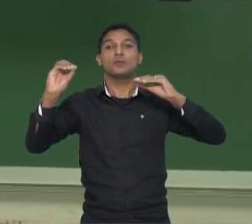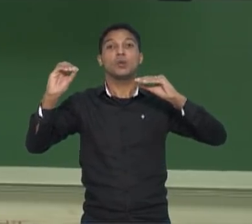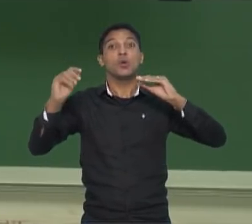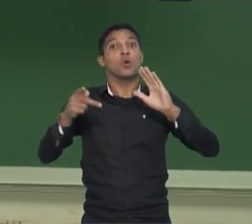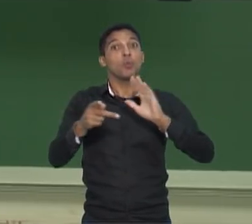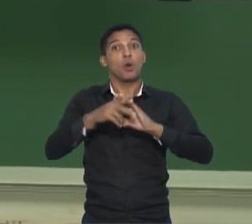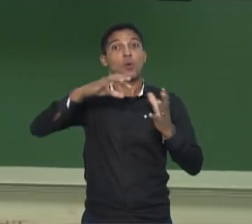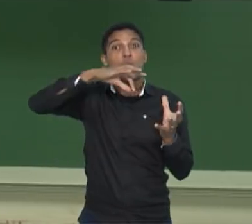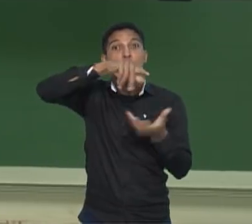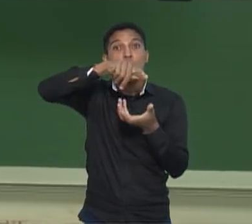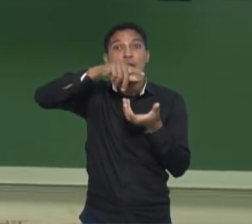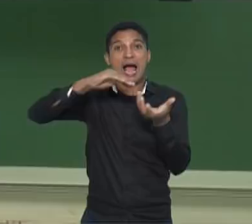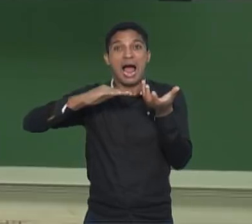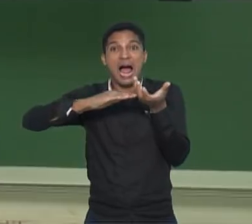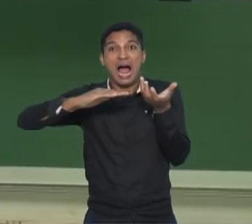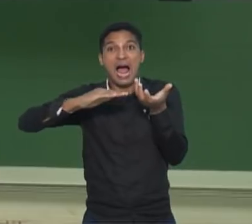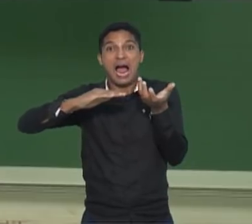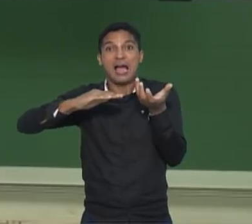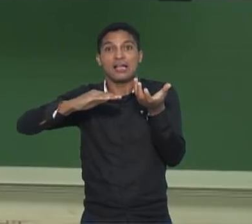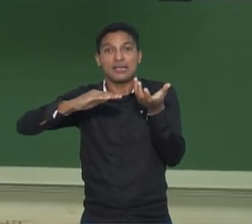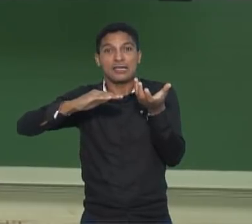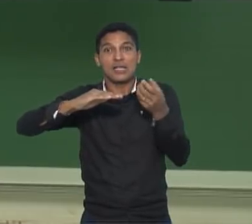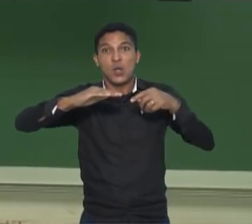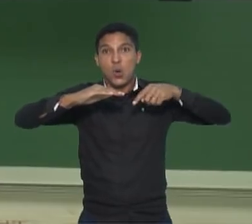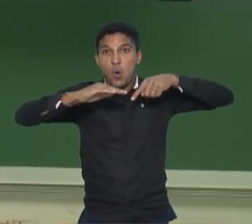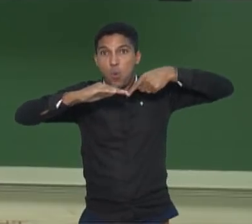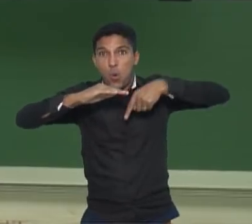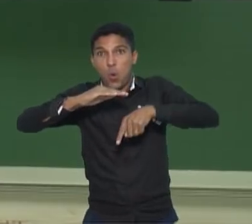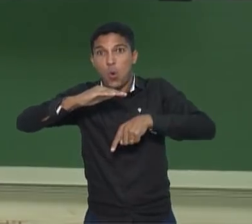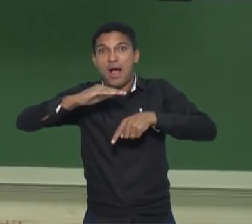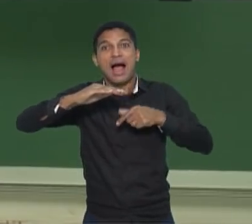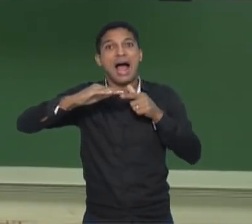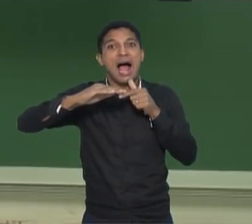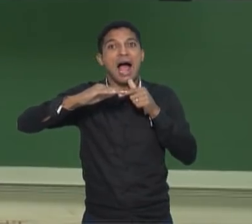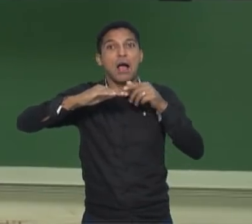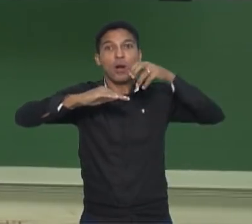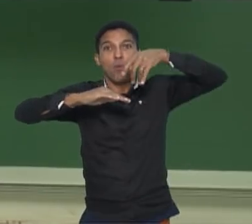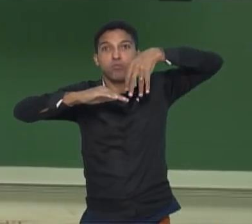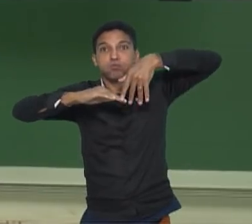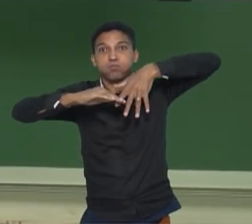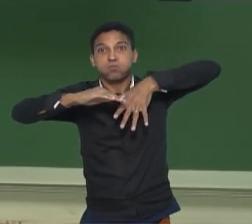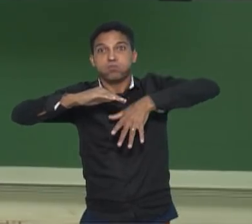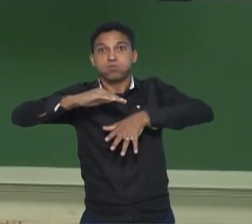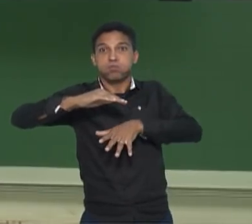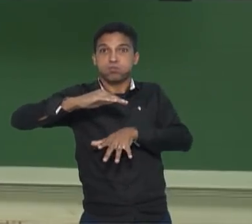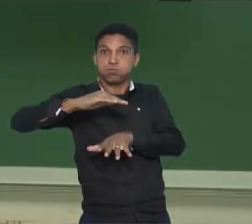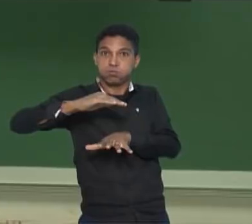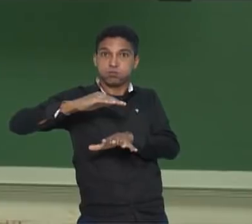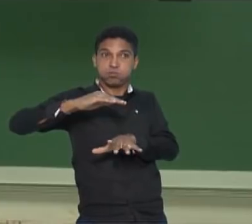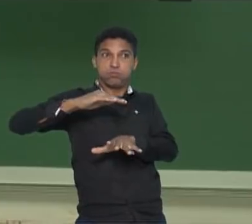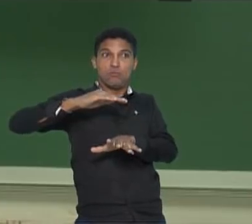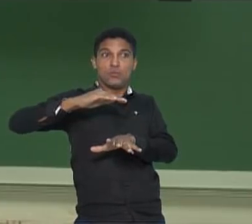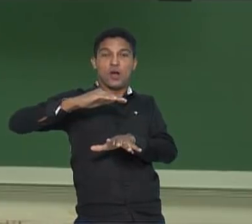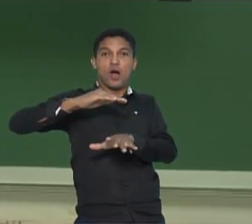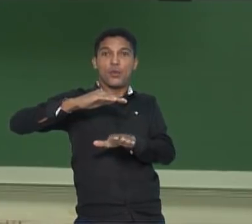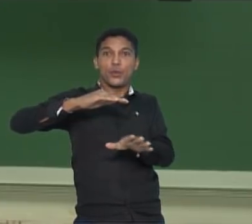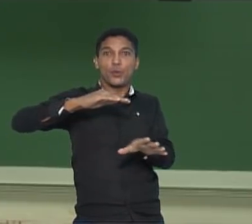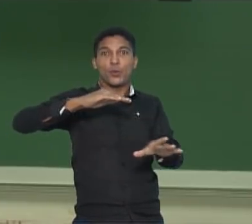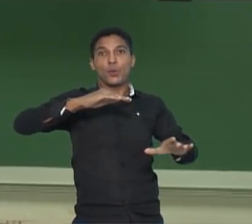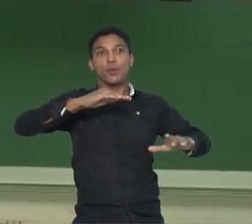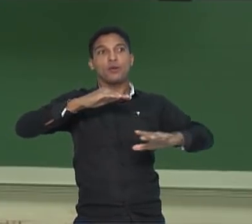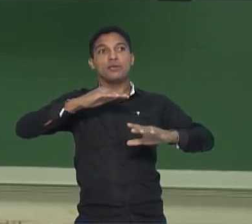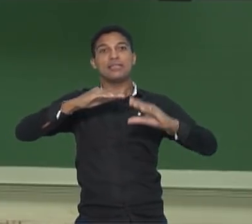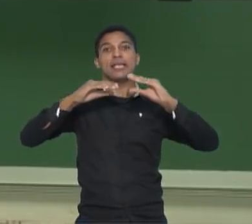você tem a chuva, aí essa água vai infiltrar no solo, vai passar pela